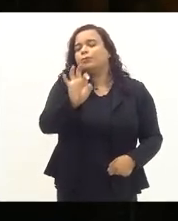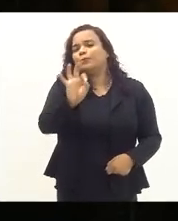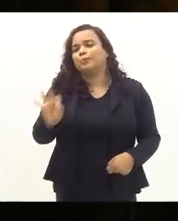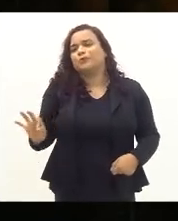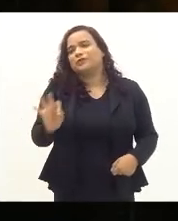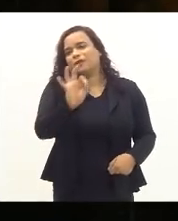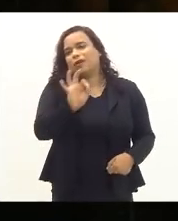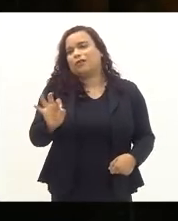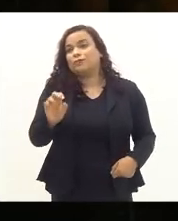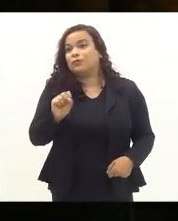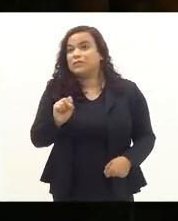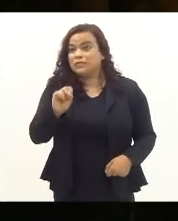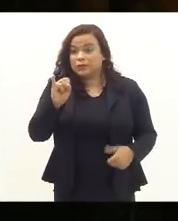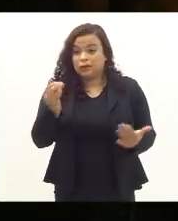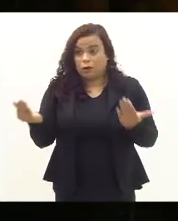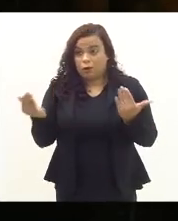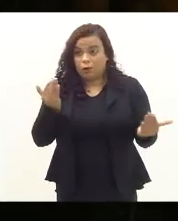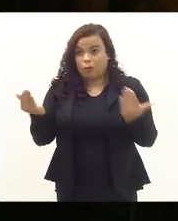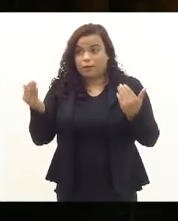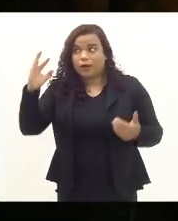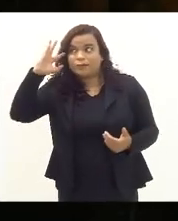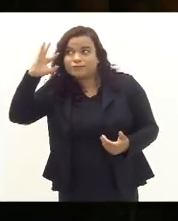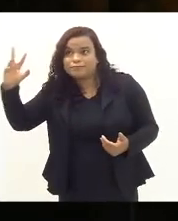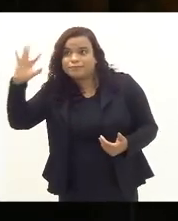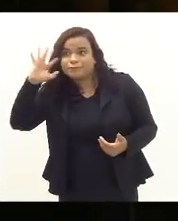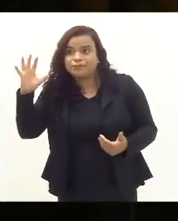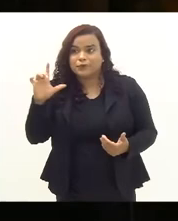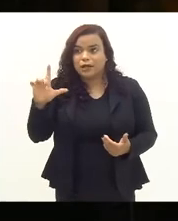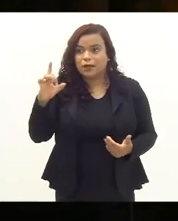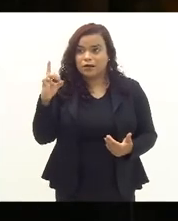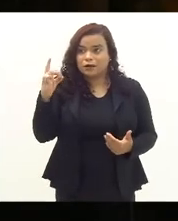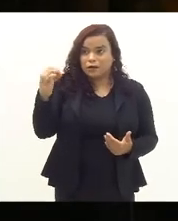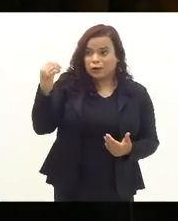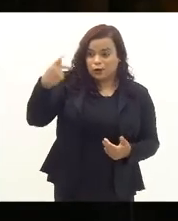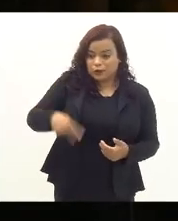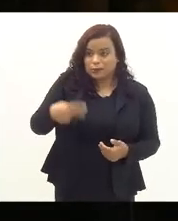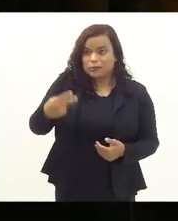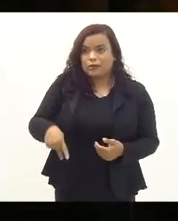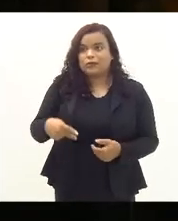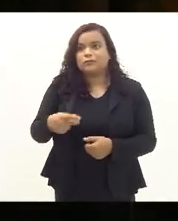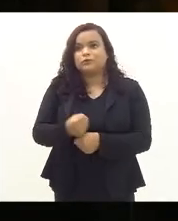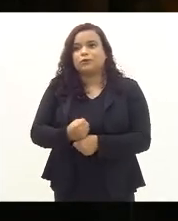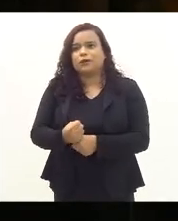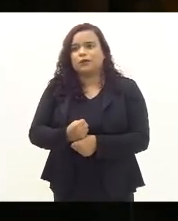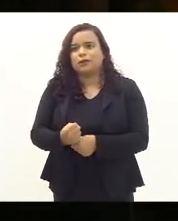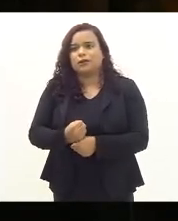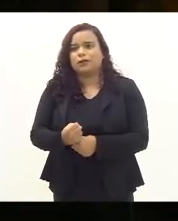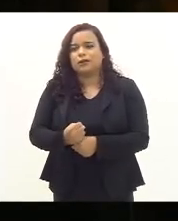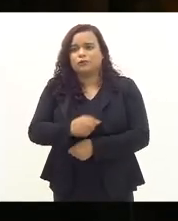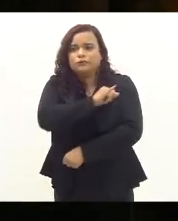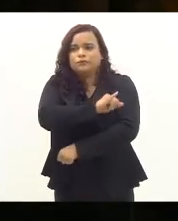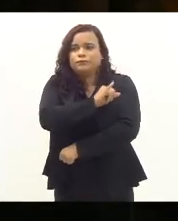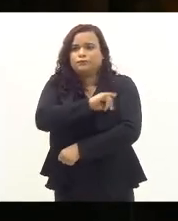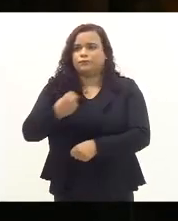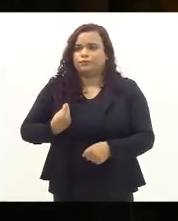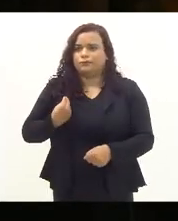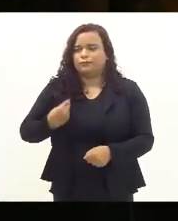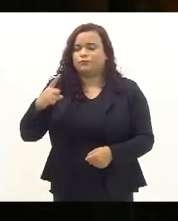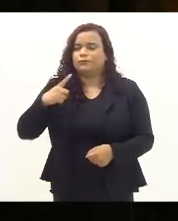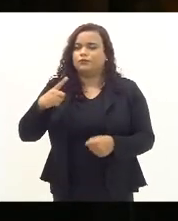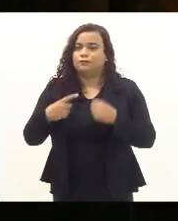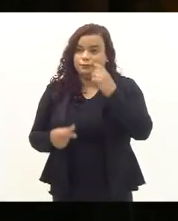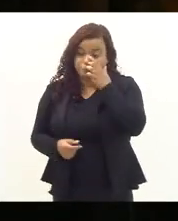comparado com a previsão da LD que está vigente hoje no estado no Rio de Janeiro